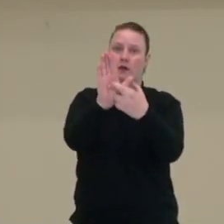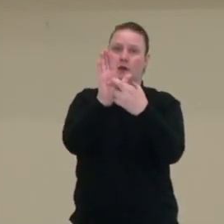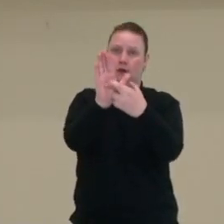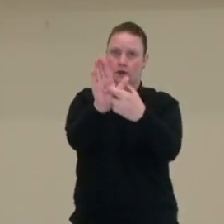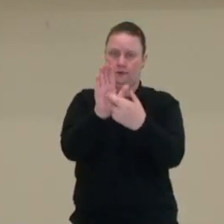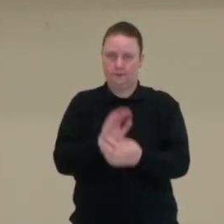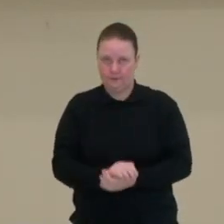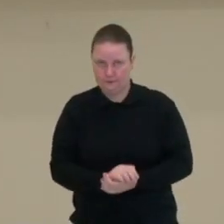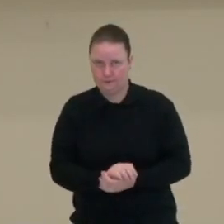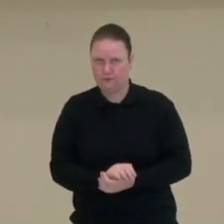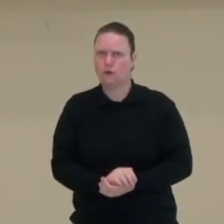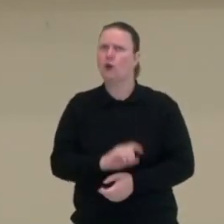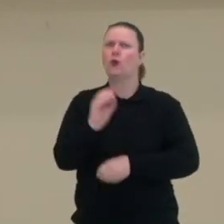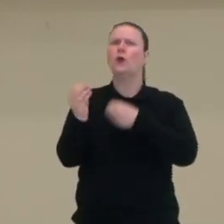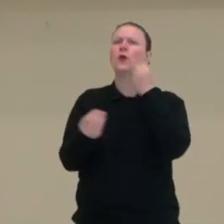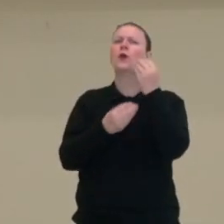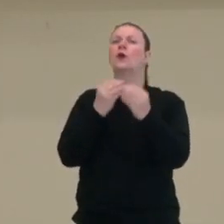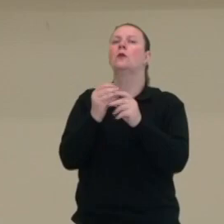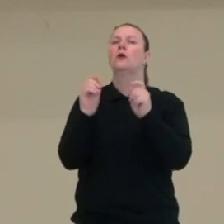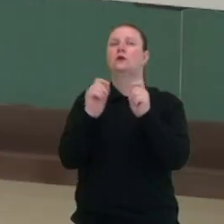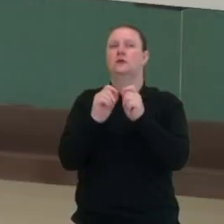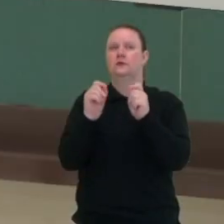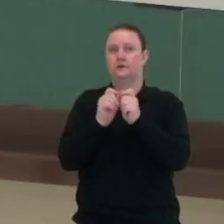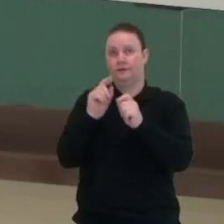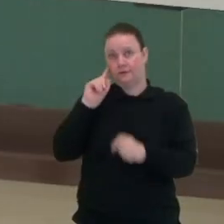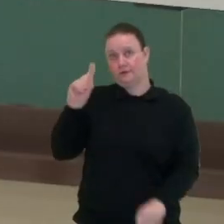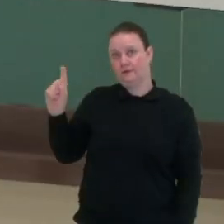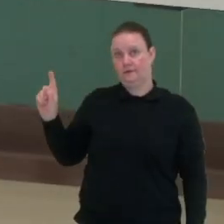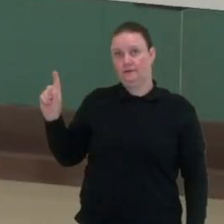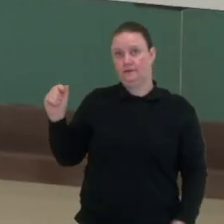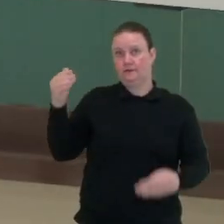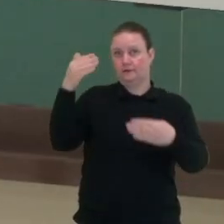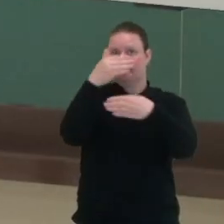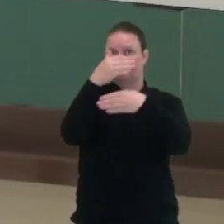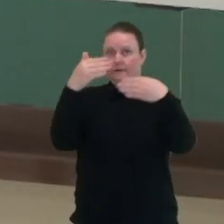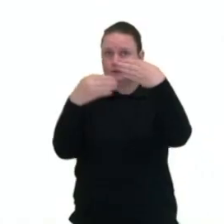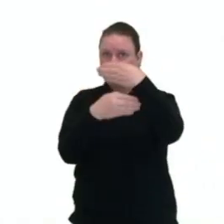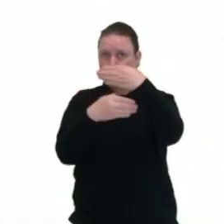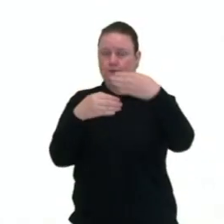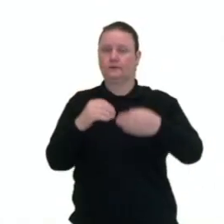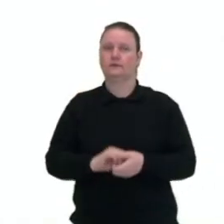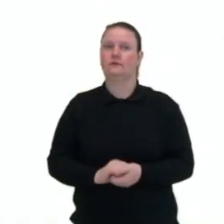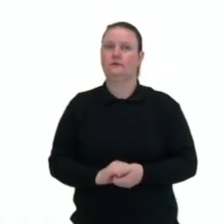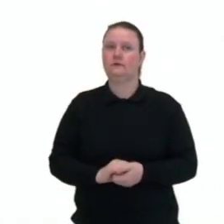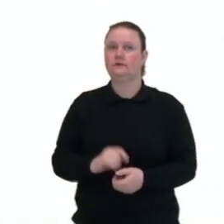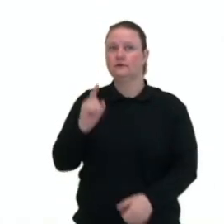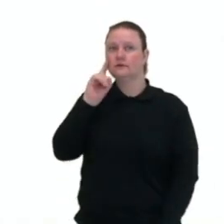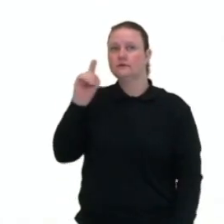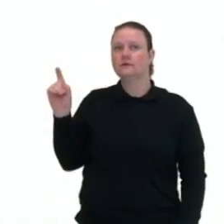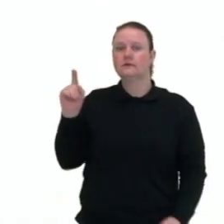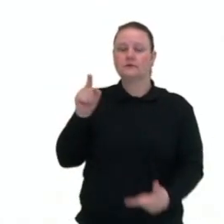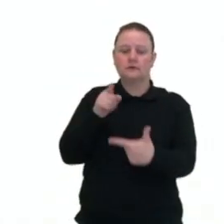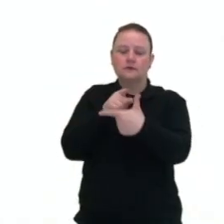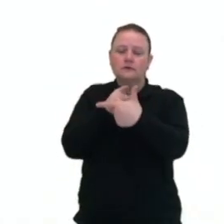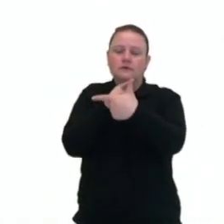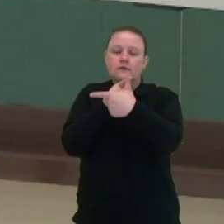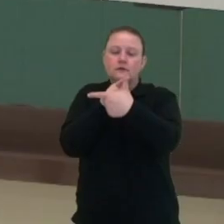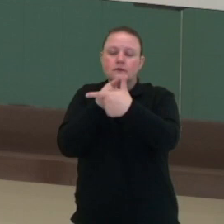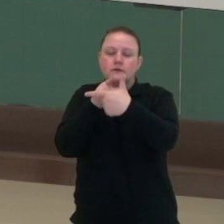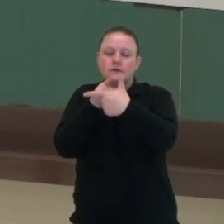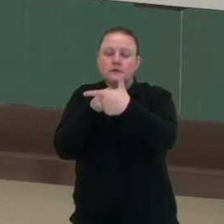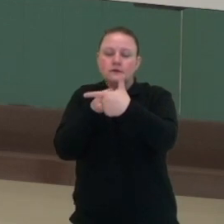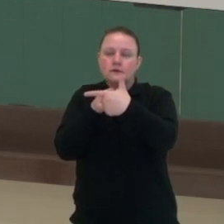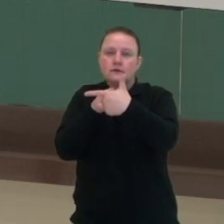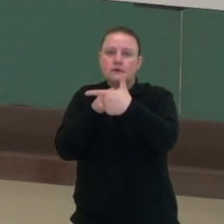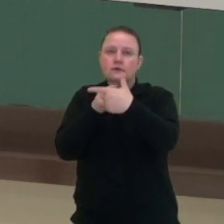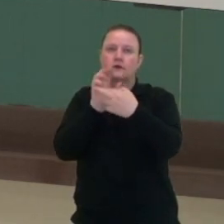reto. Como é a representação? Veja no slide, olha só. Essa figurinha aqui serve